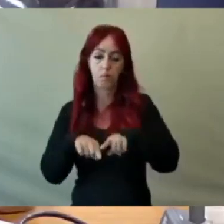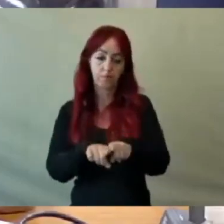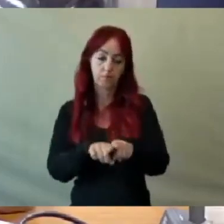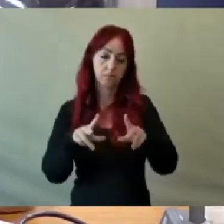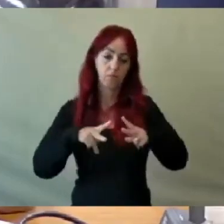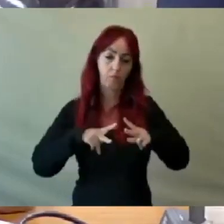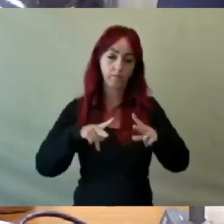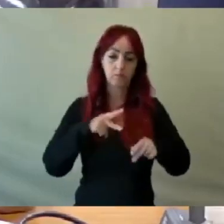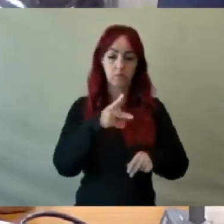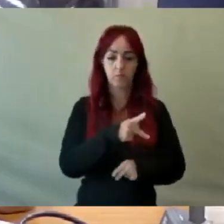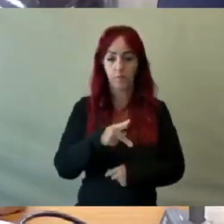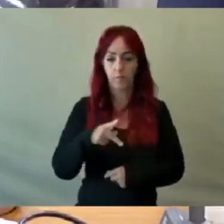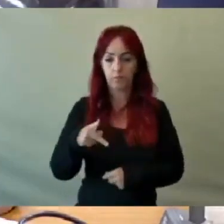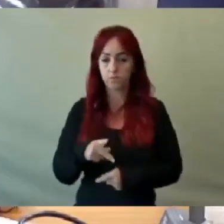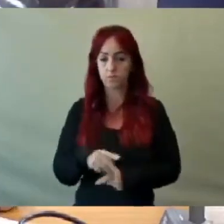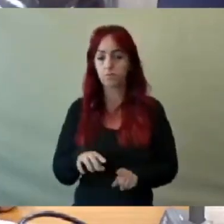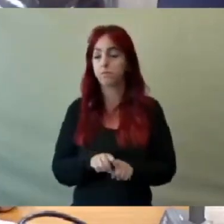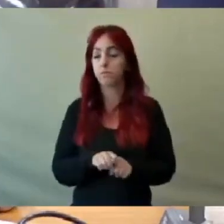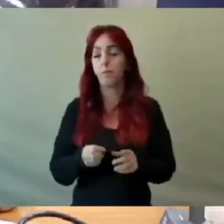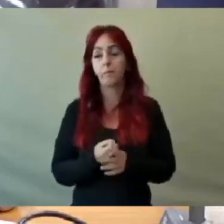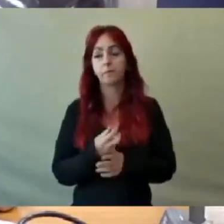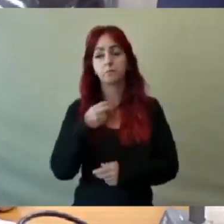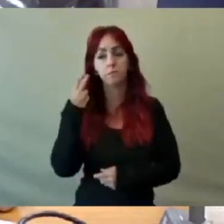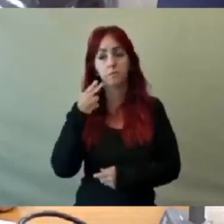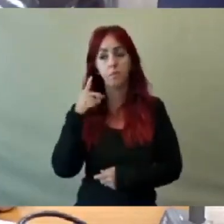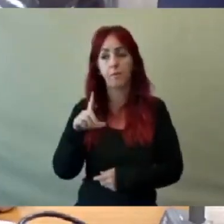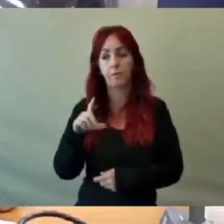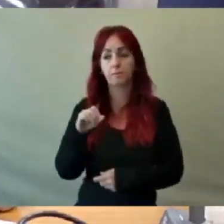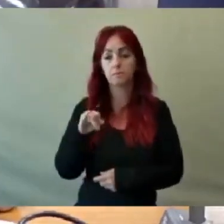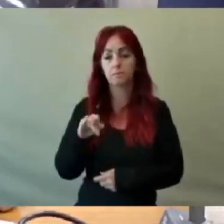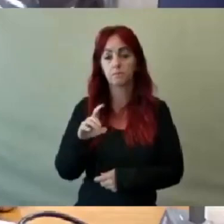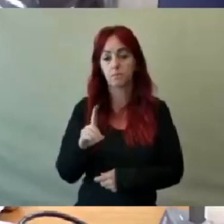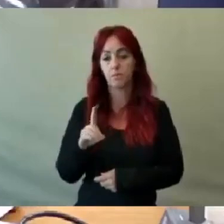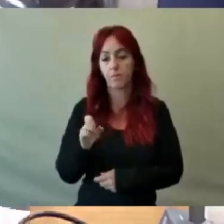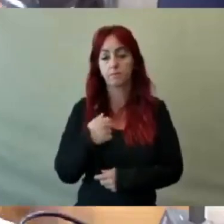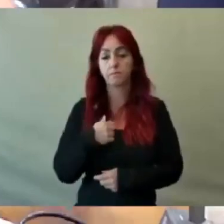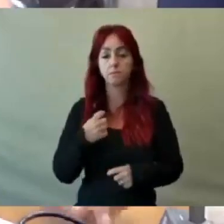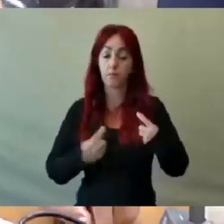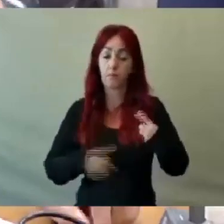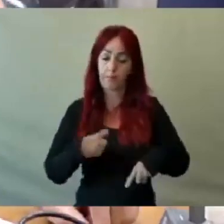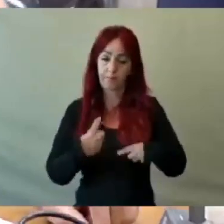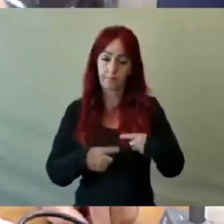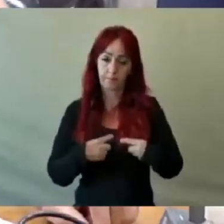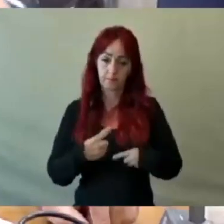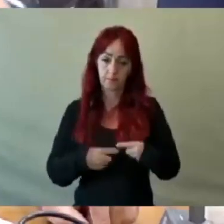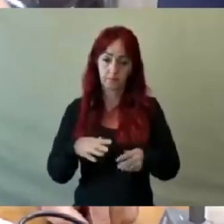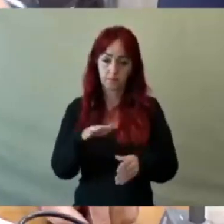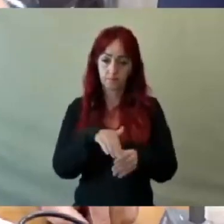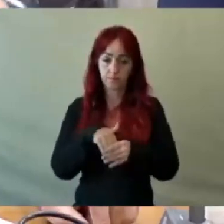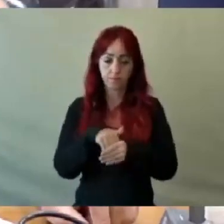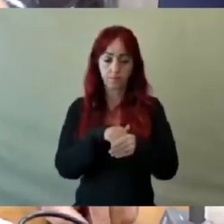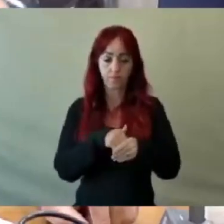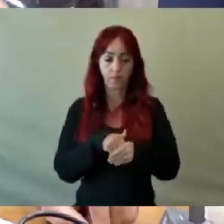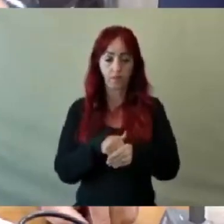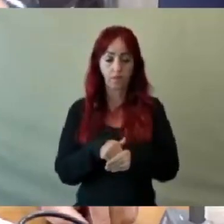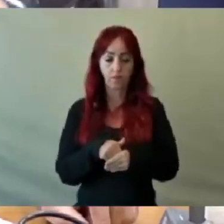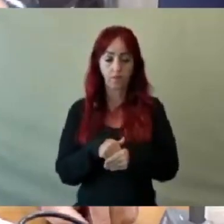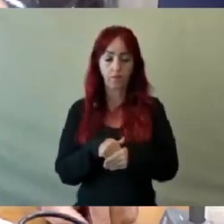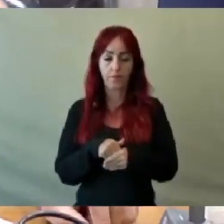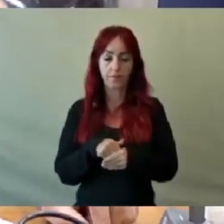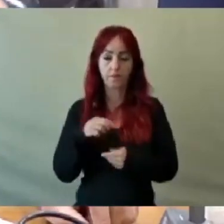Autoria, vereadora Luíde Gonçalves. Em discussão, em votação. Como vota, vereador doutor Bruno Pedralva?